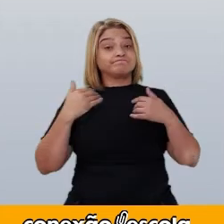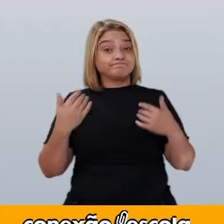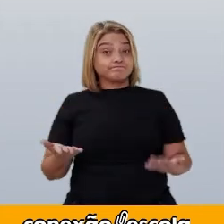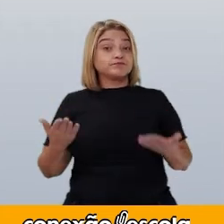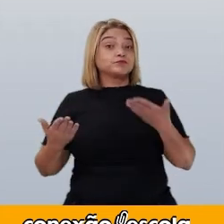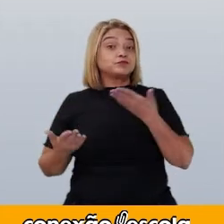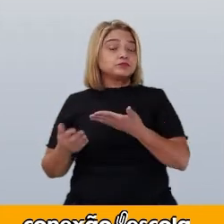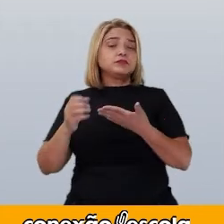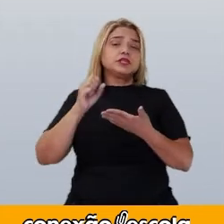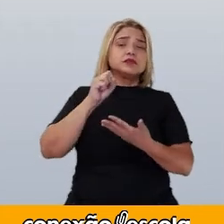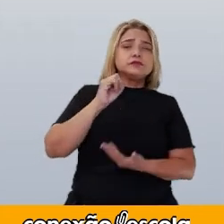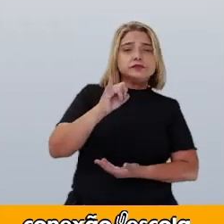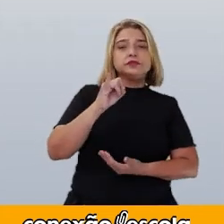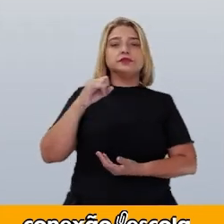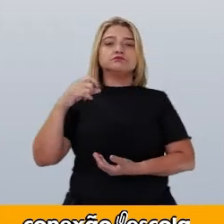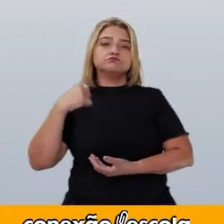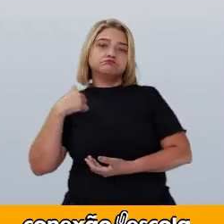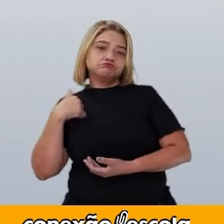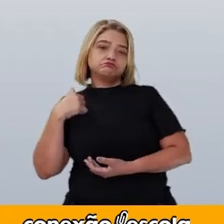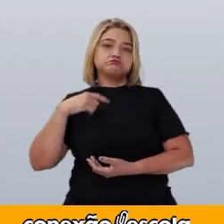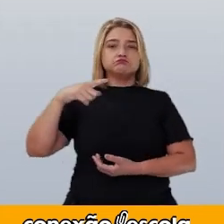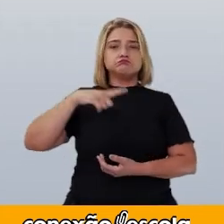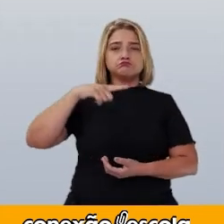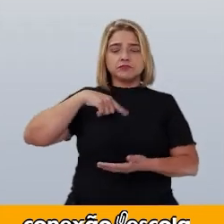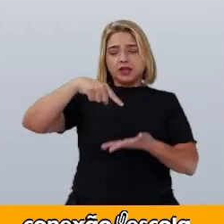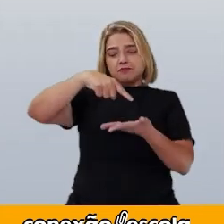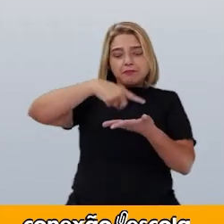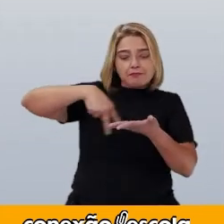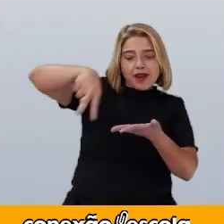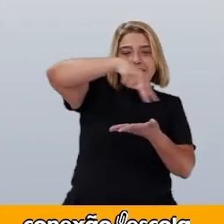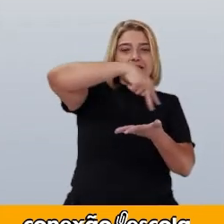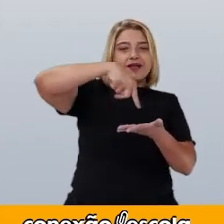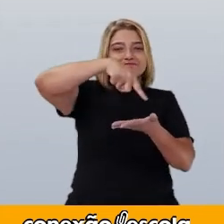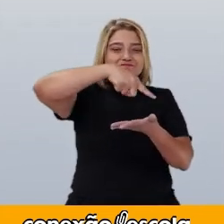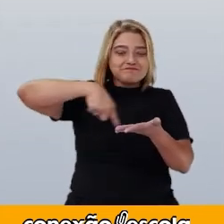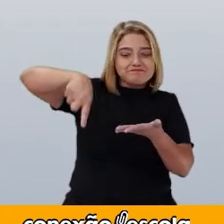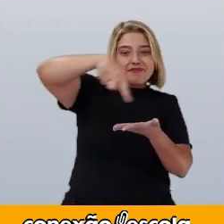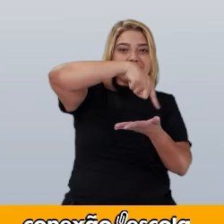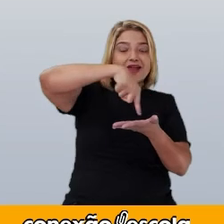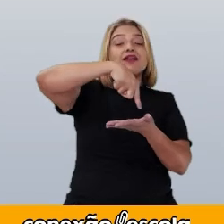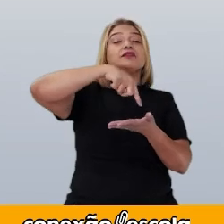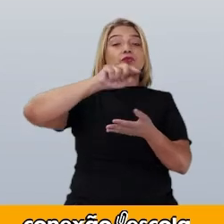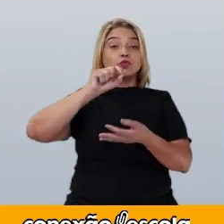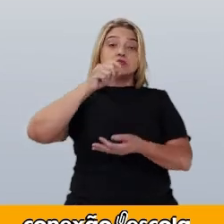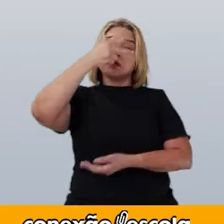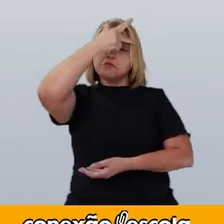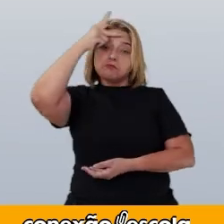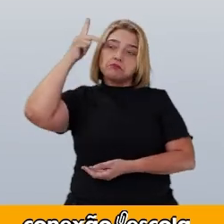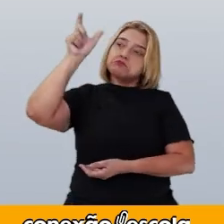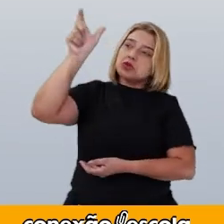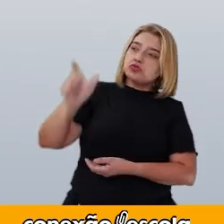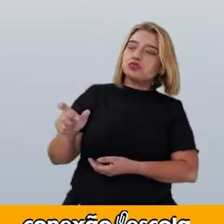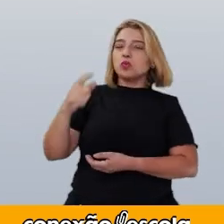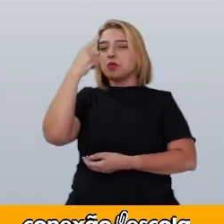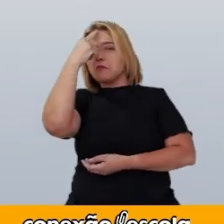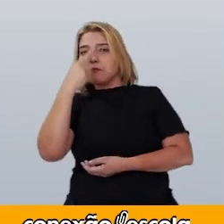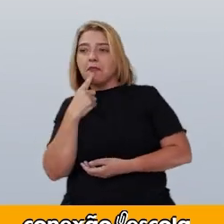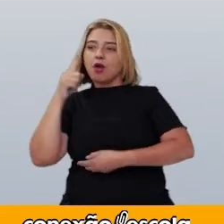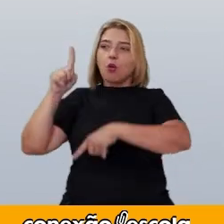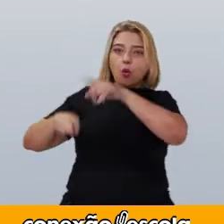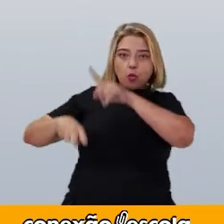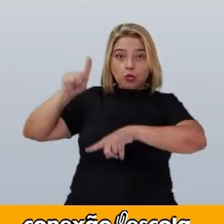caso, quando eu dou o giro de 360 graus, a pessoa, imagem ou